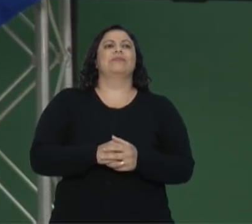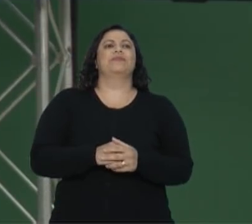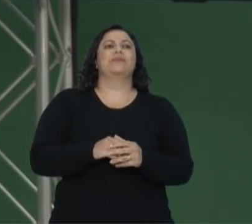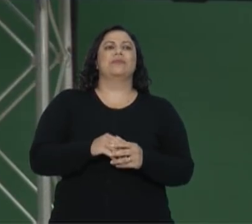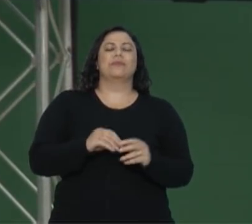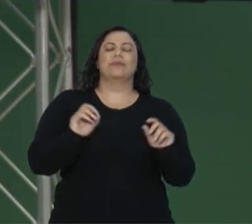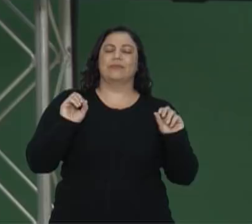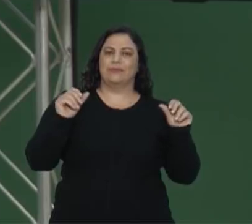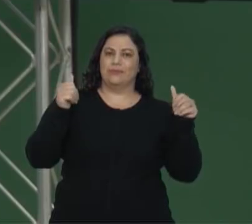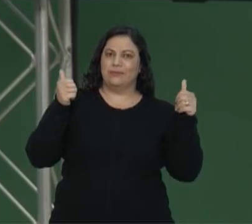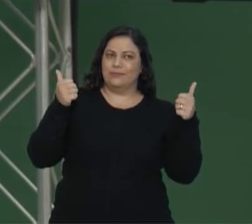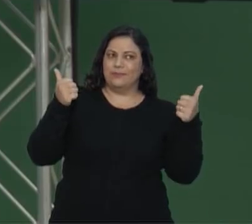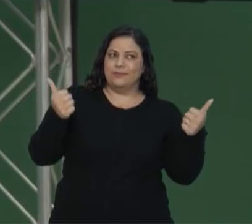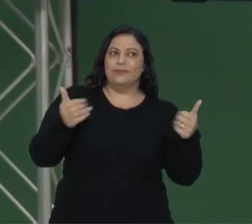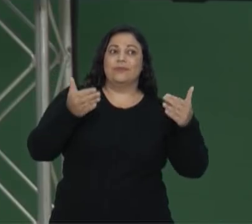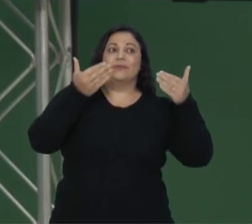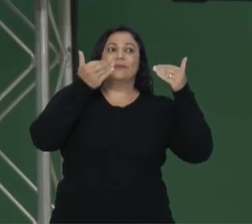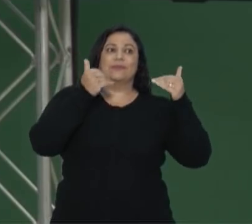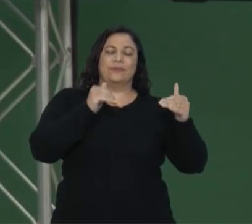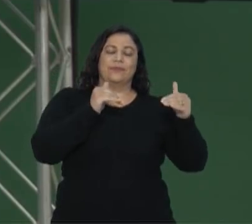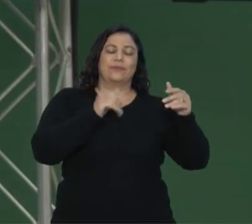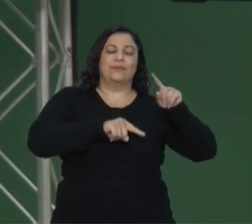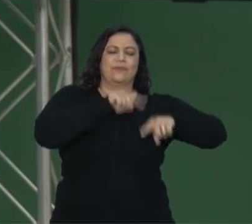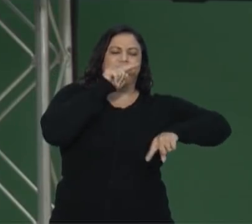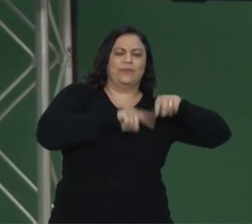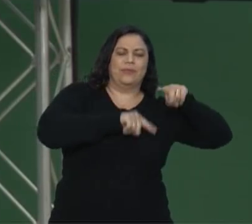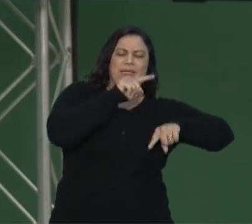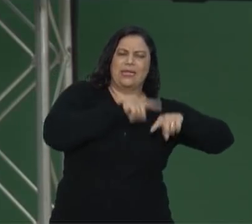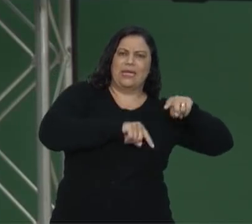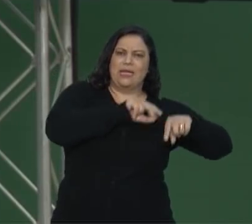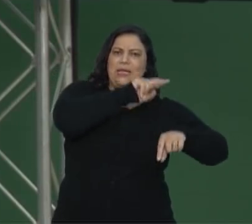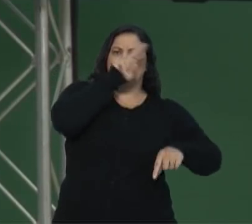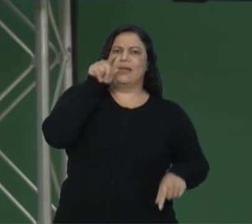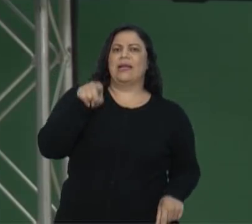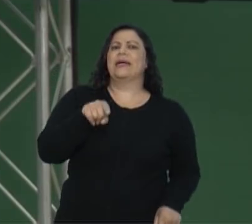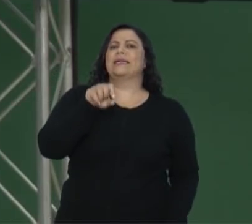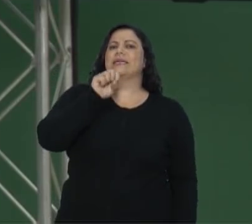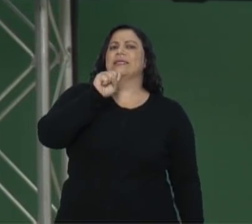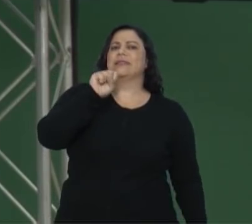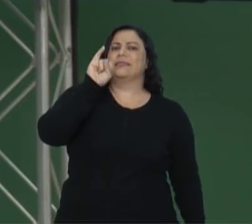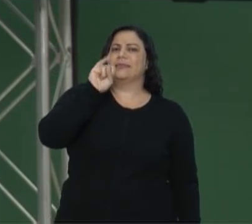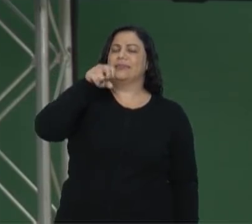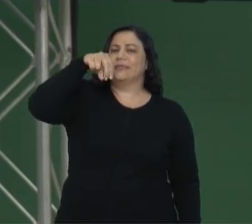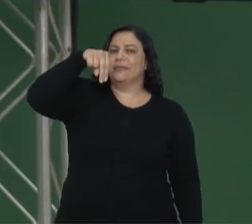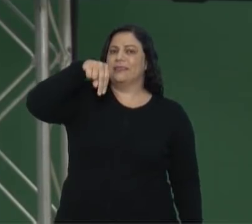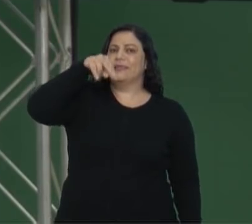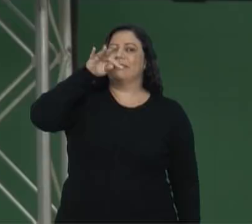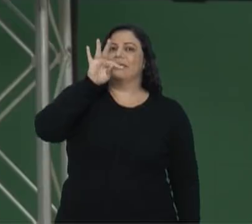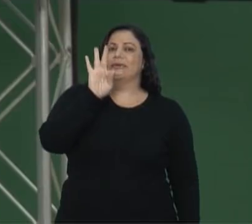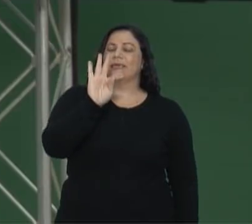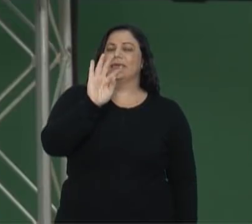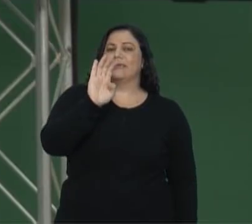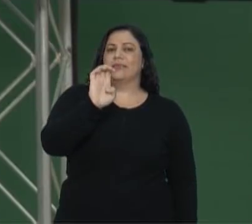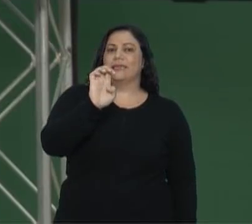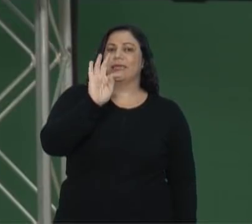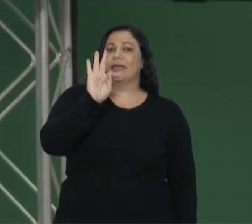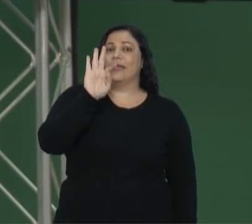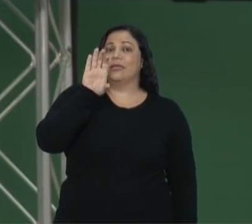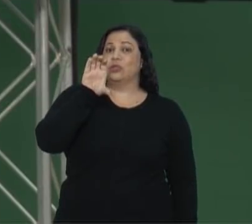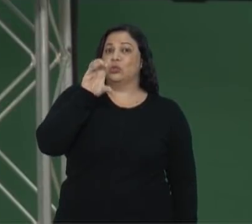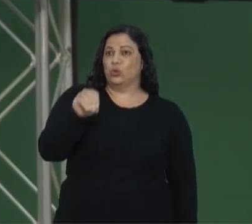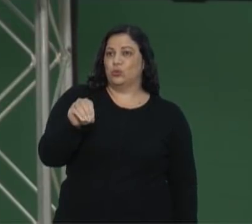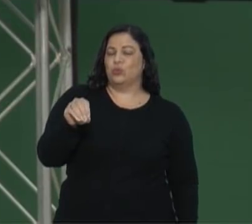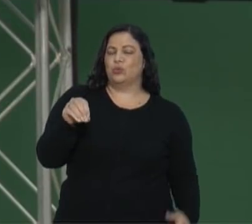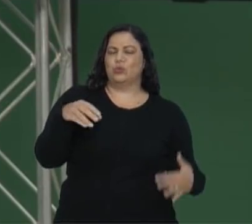Manufaturado. E quando eu digo materiais do tipo sintético, são aqueles que eu não consigo